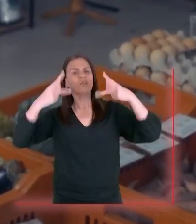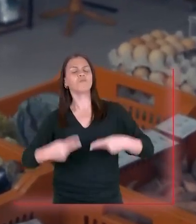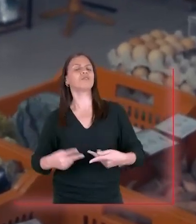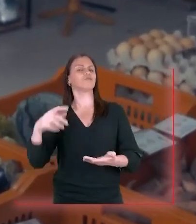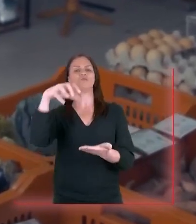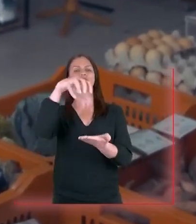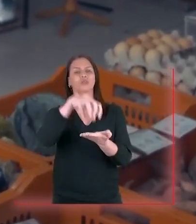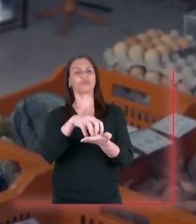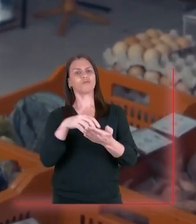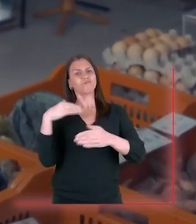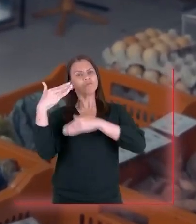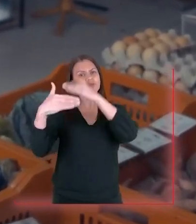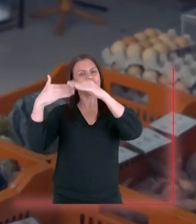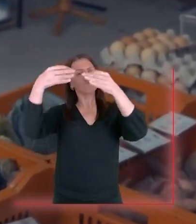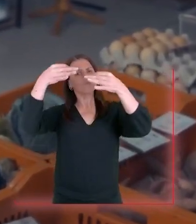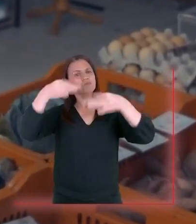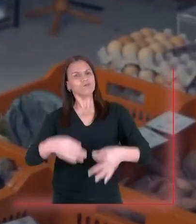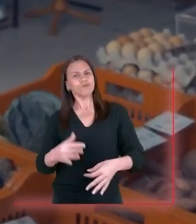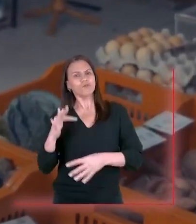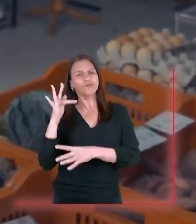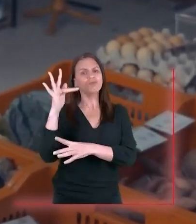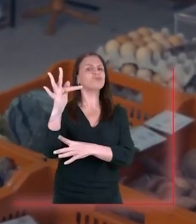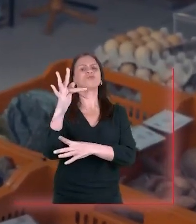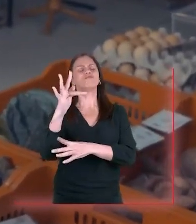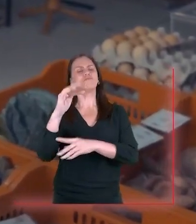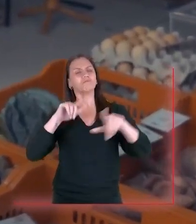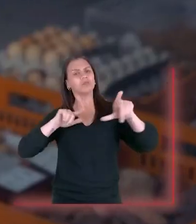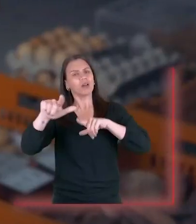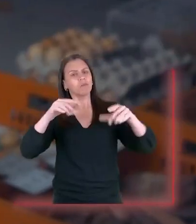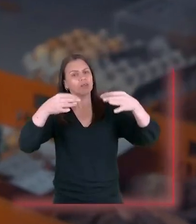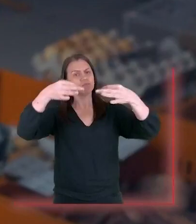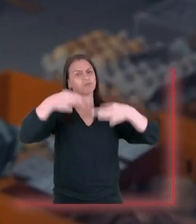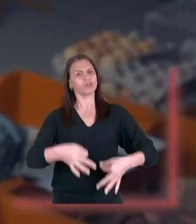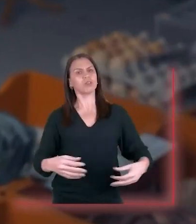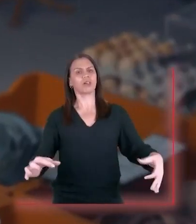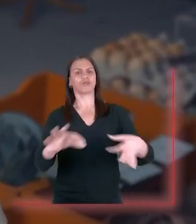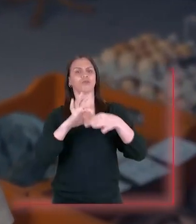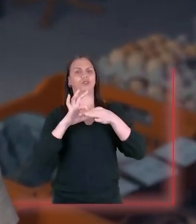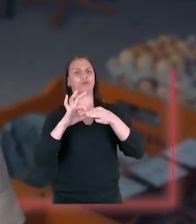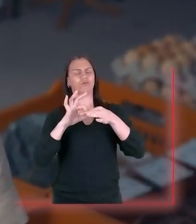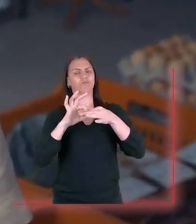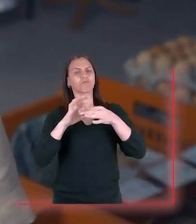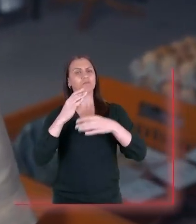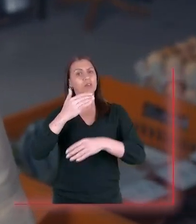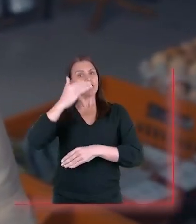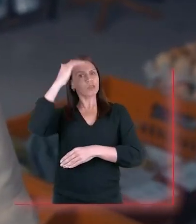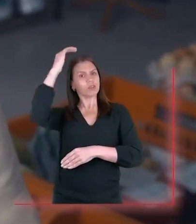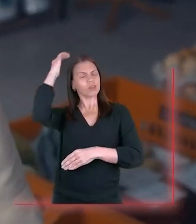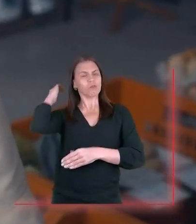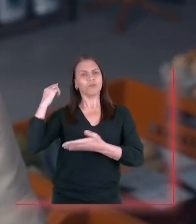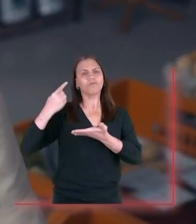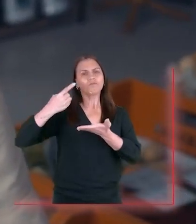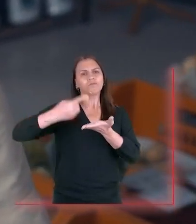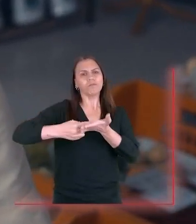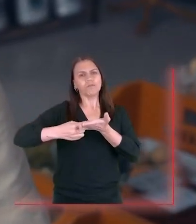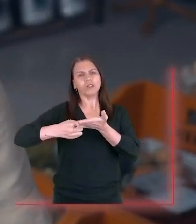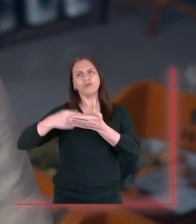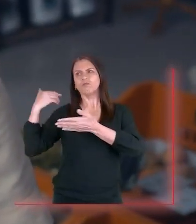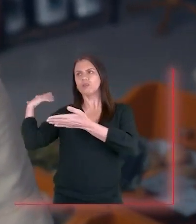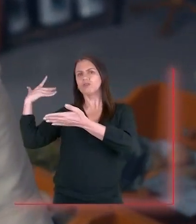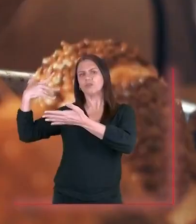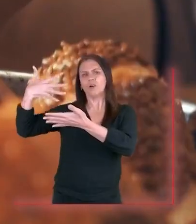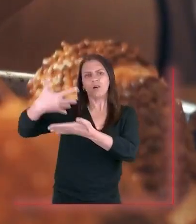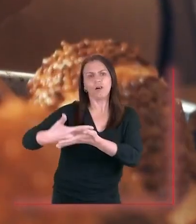mais justo, onde trabalho e dignidade andam lado a lado. A Thelma tem um compromisso histórico com a economia